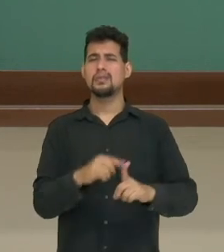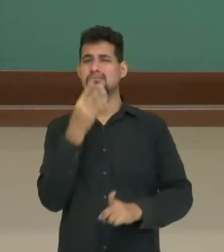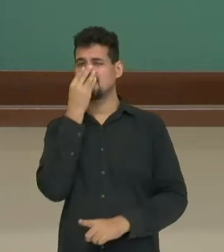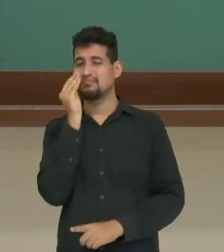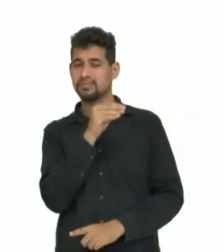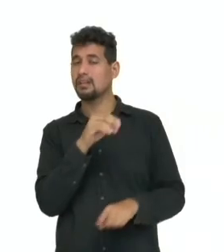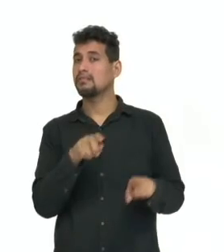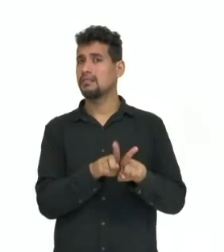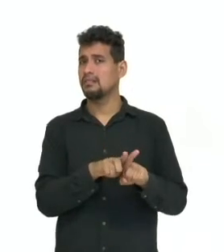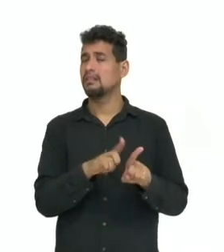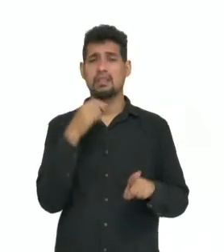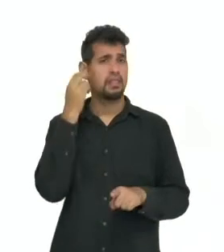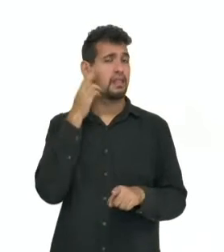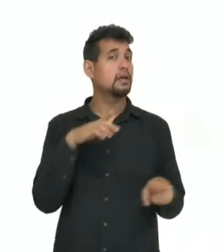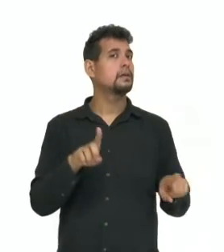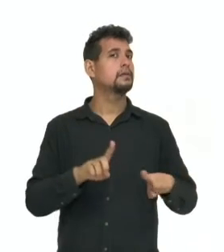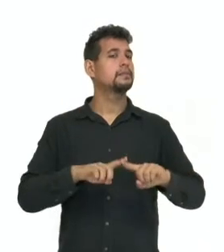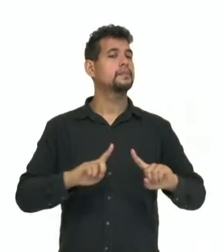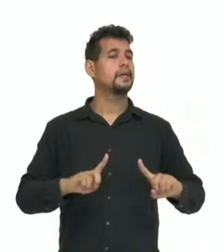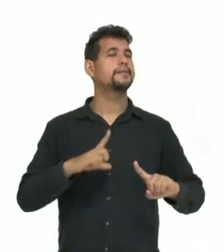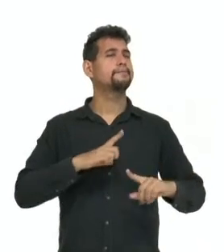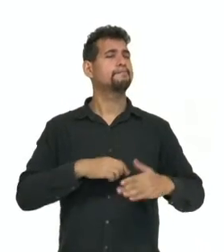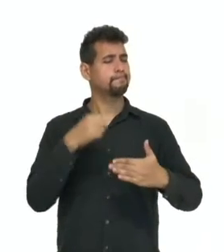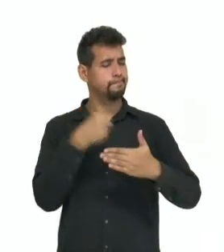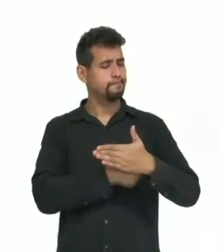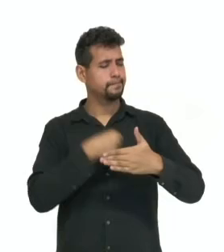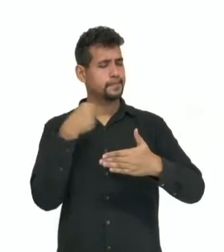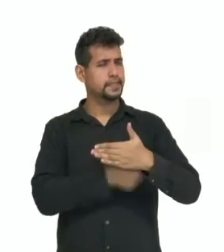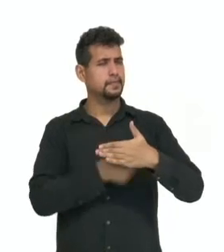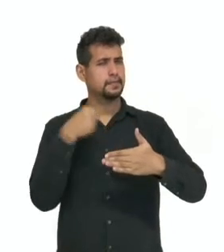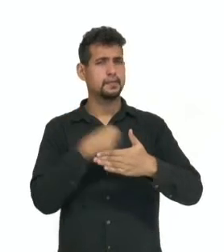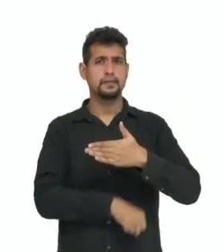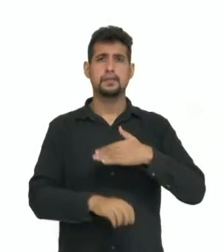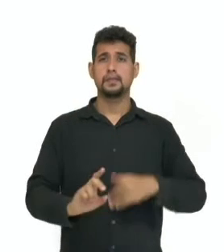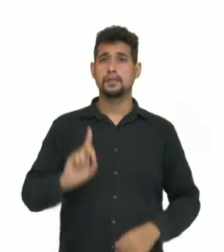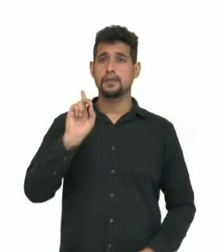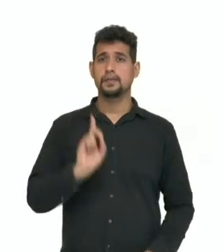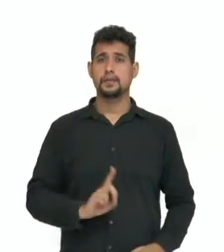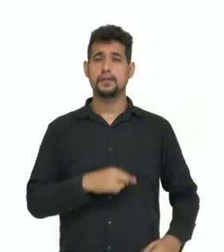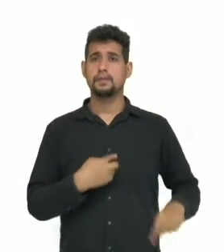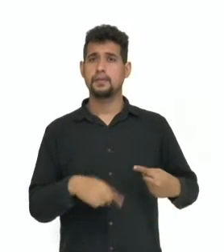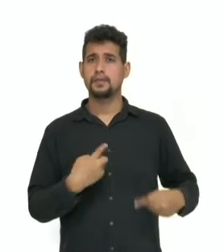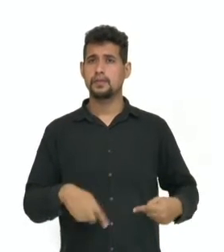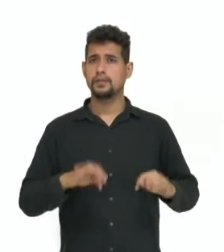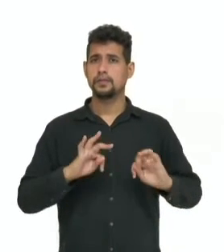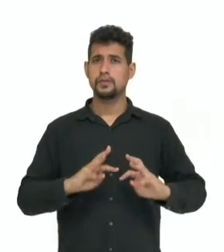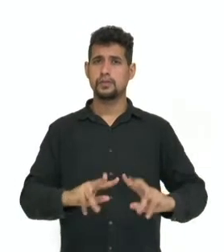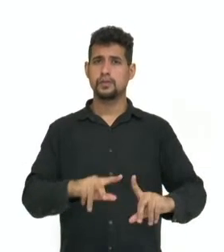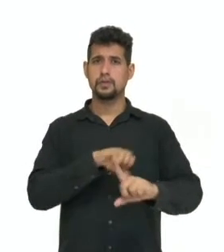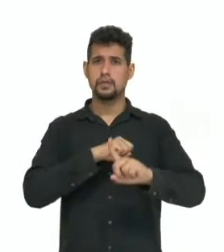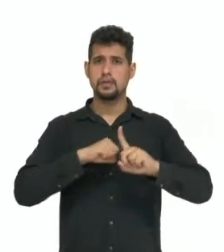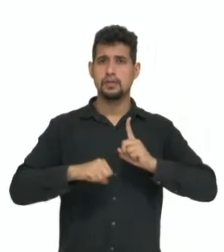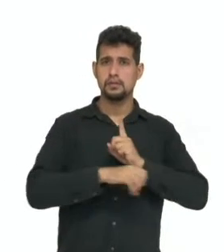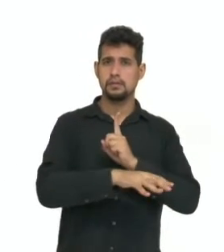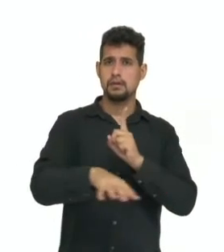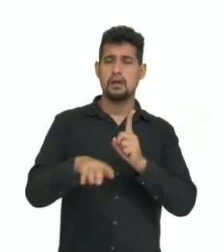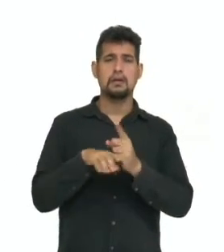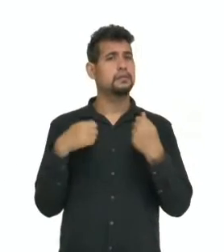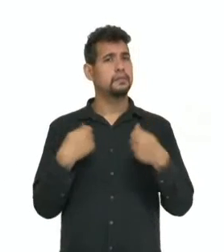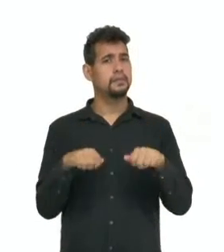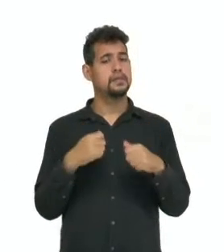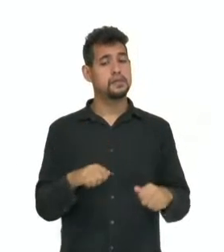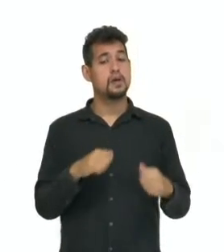racismo, mas também luta pelos direitos políticos de toda a sociedade em geral e por uma